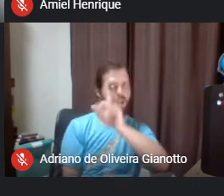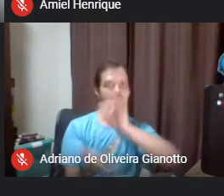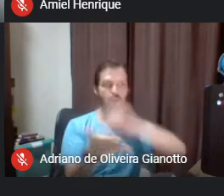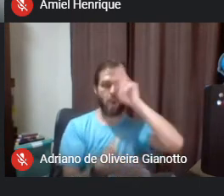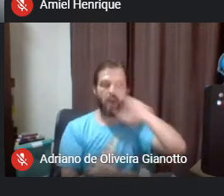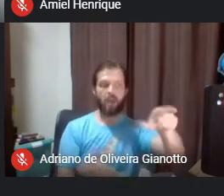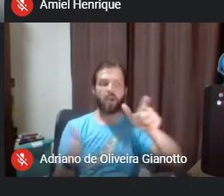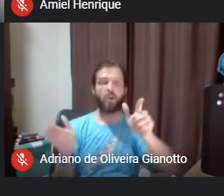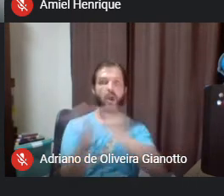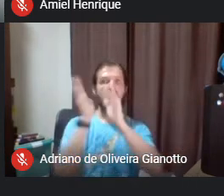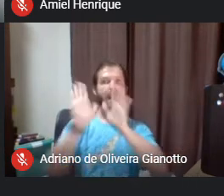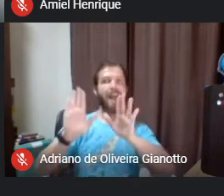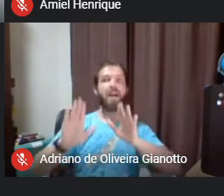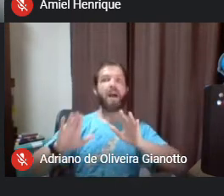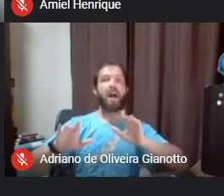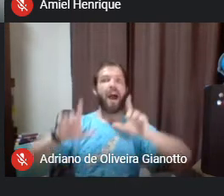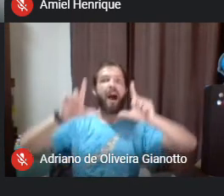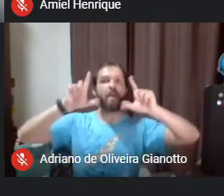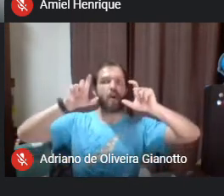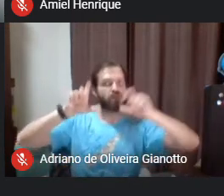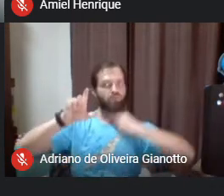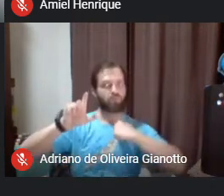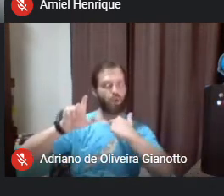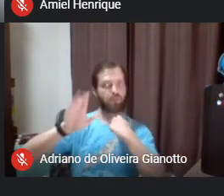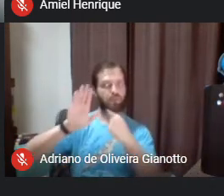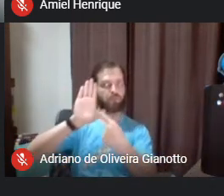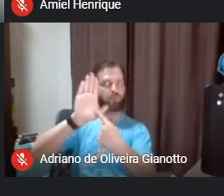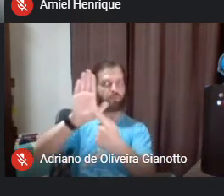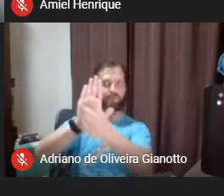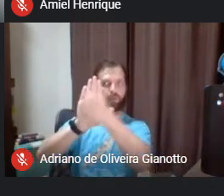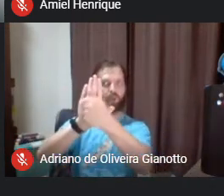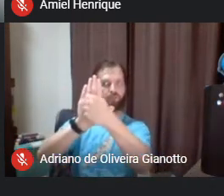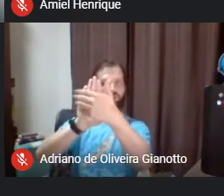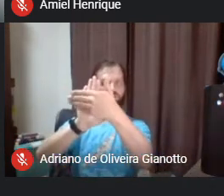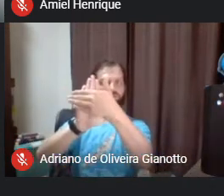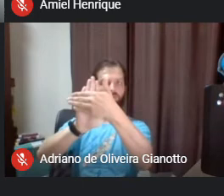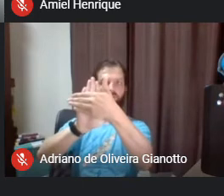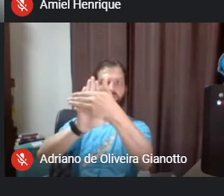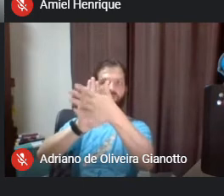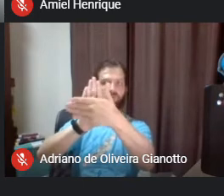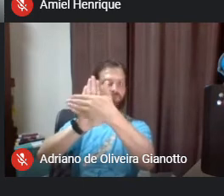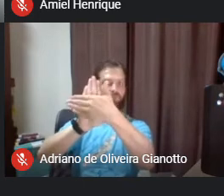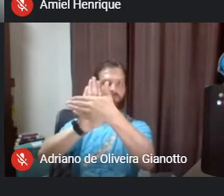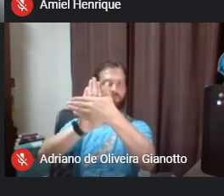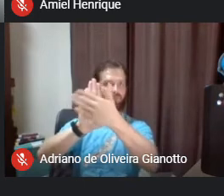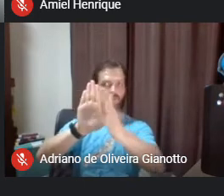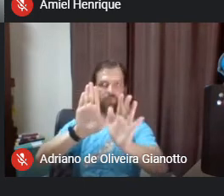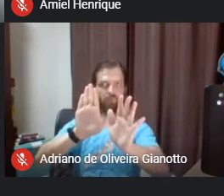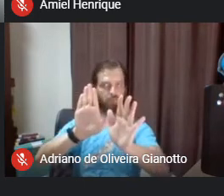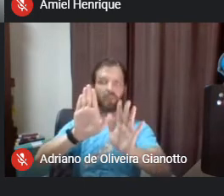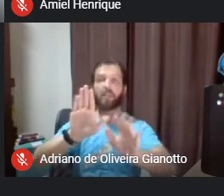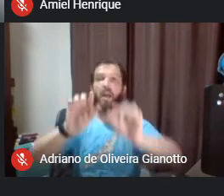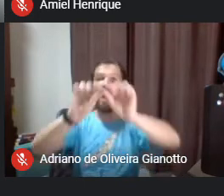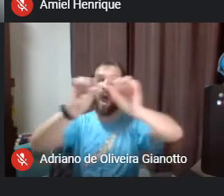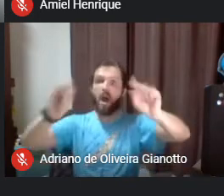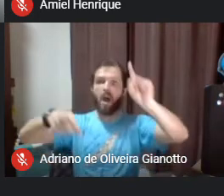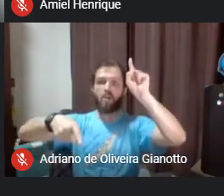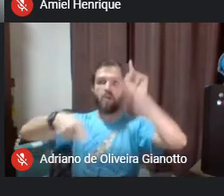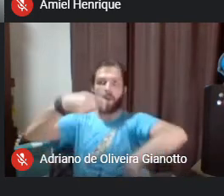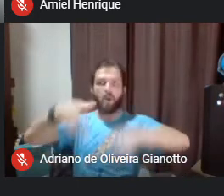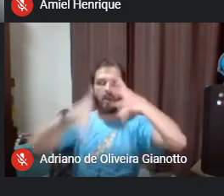É verdade, isso não é história, é verídico isso. Só não vou mostrar foto porque não pode, né? Tem uma tarde